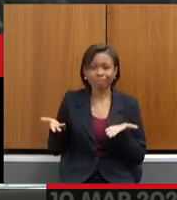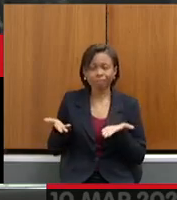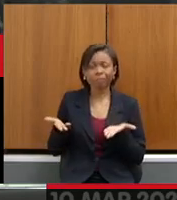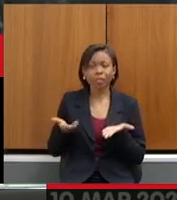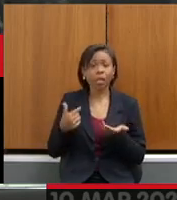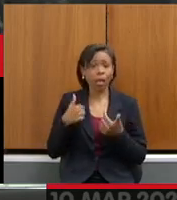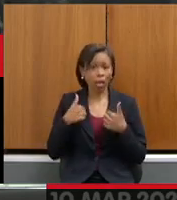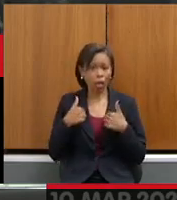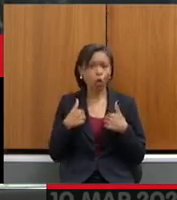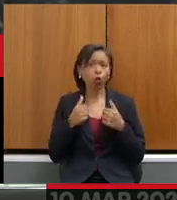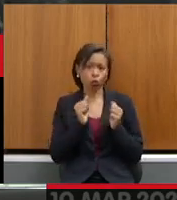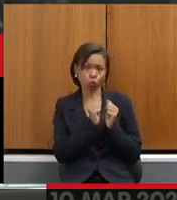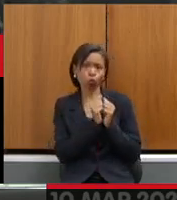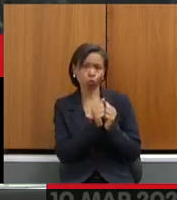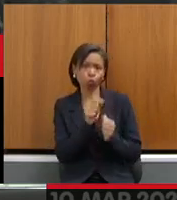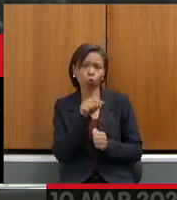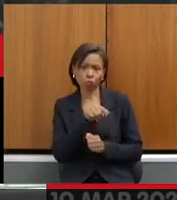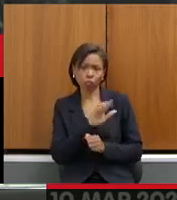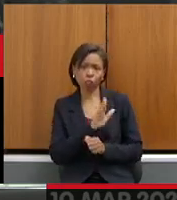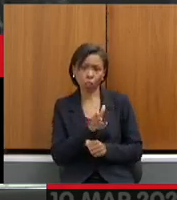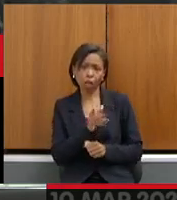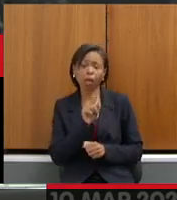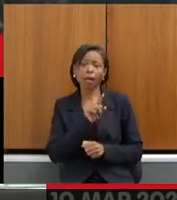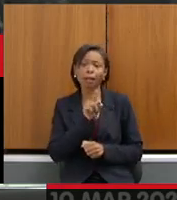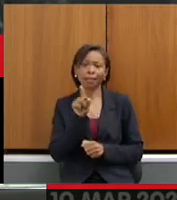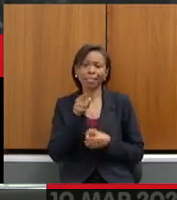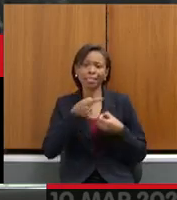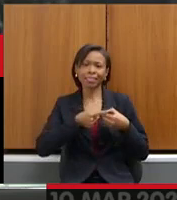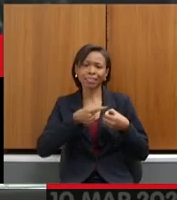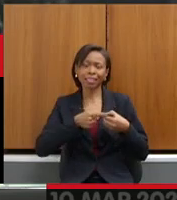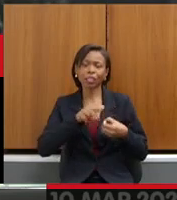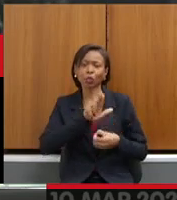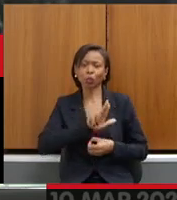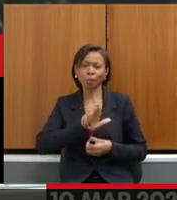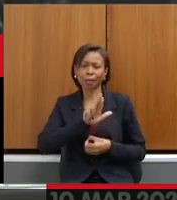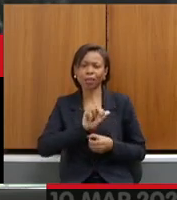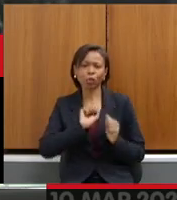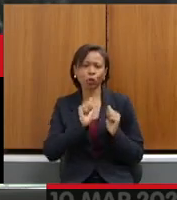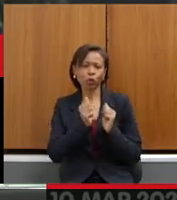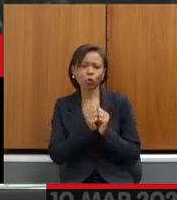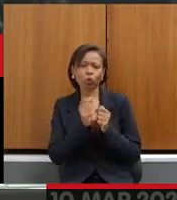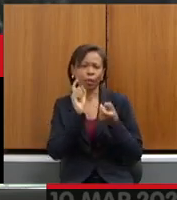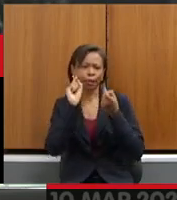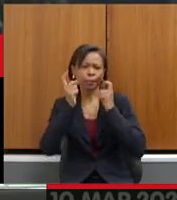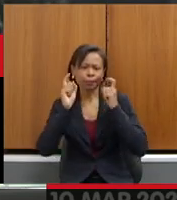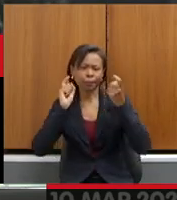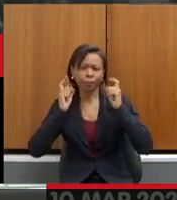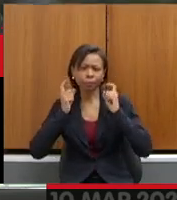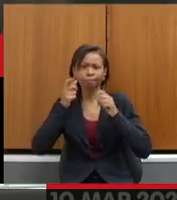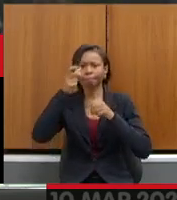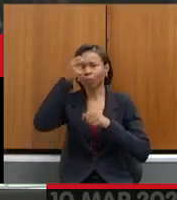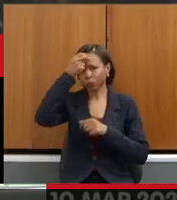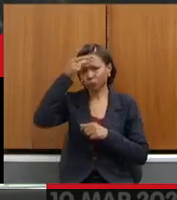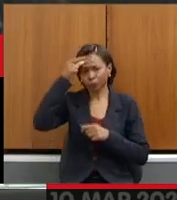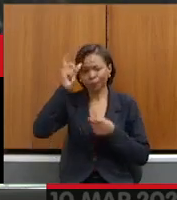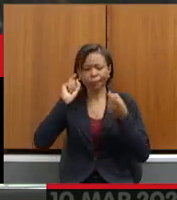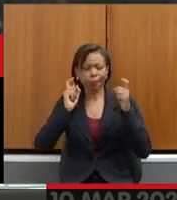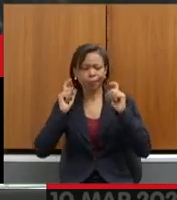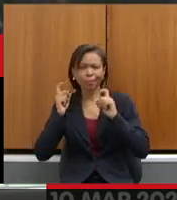excelência na cidade de Uberlândia com toda sua equipe fazendo reuniões com os prefeitos para buscar